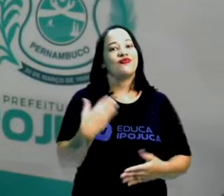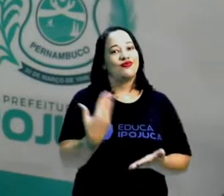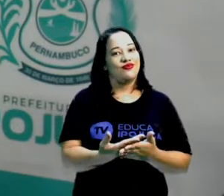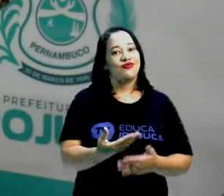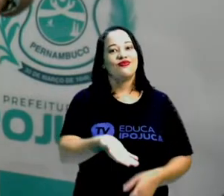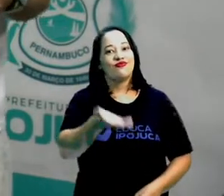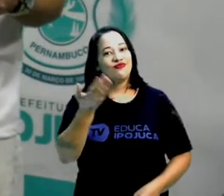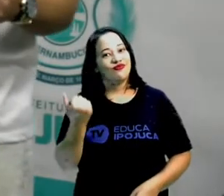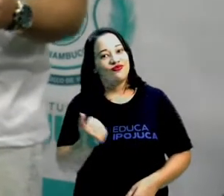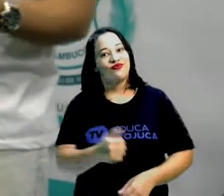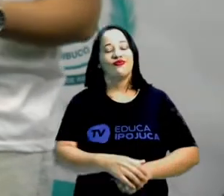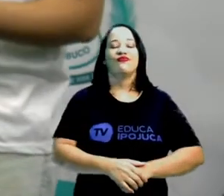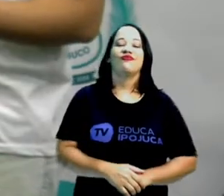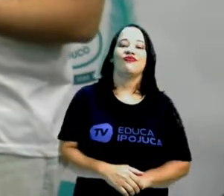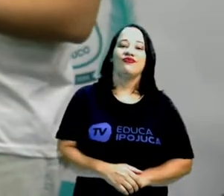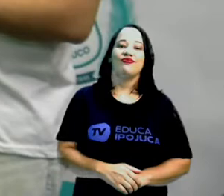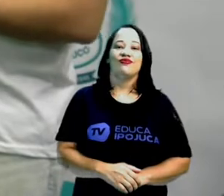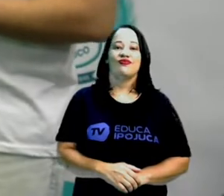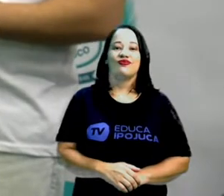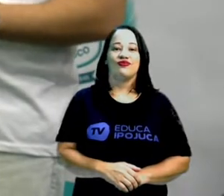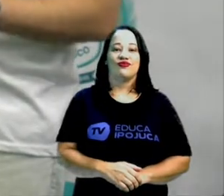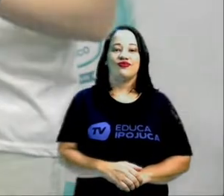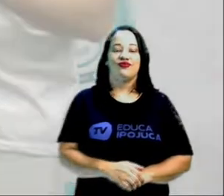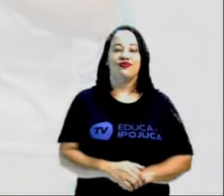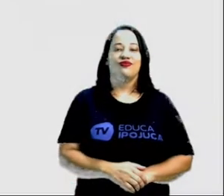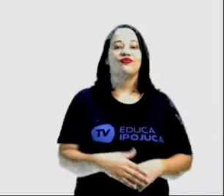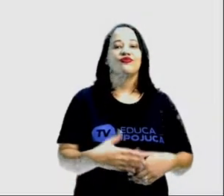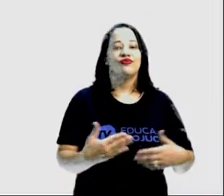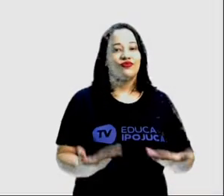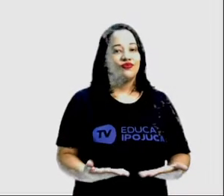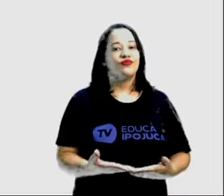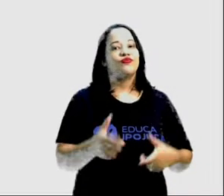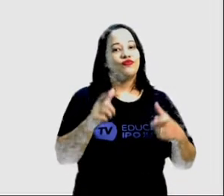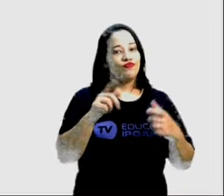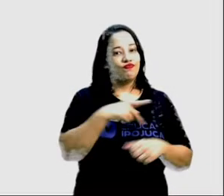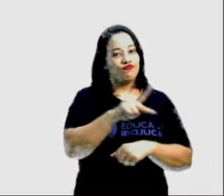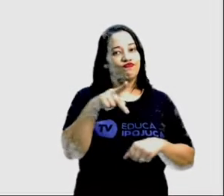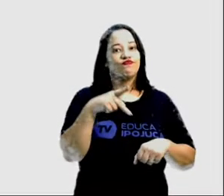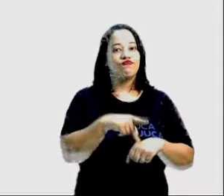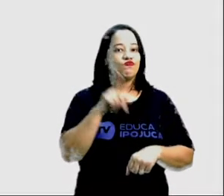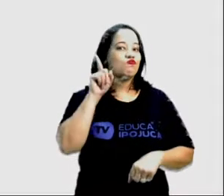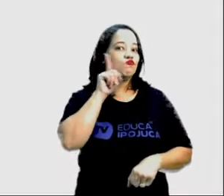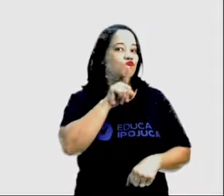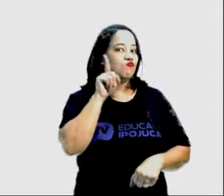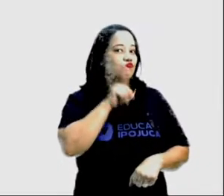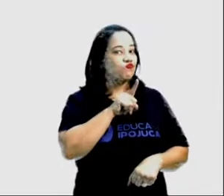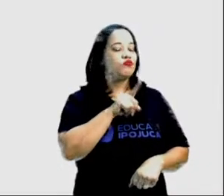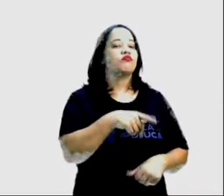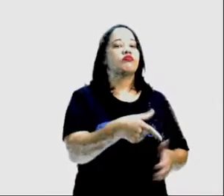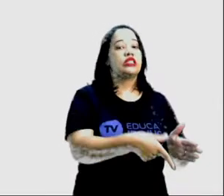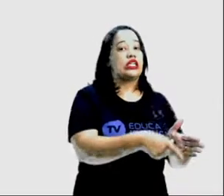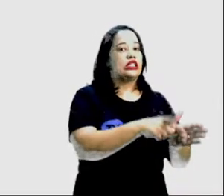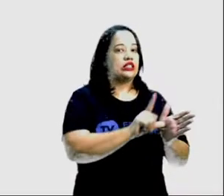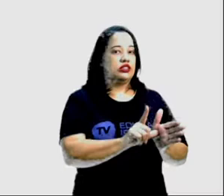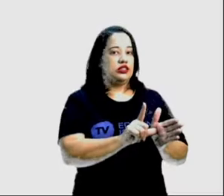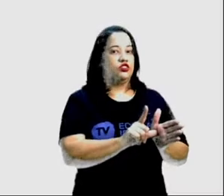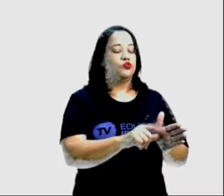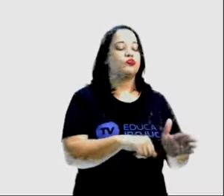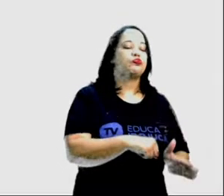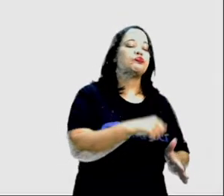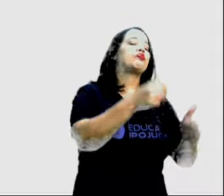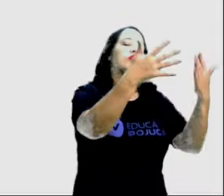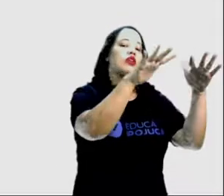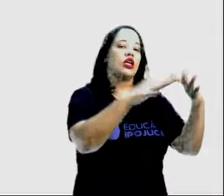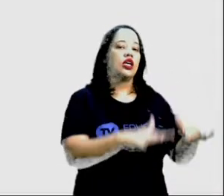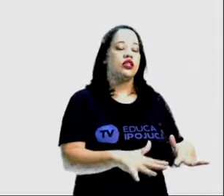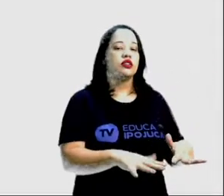lá então? Vamos lá. Os Estados Unidos antes da crise, né? A crise de 29, ela